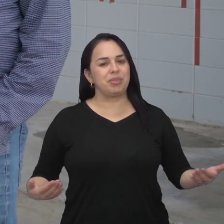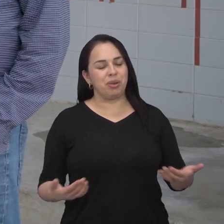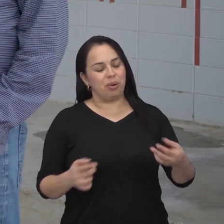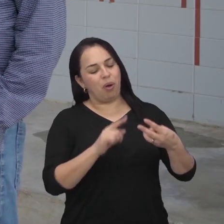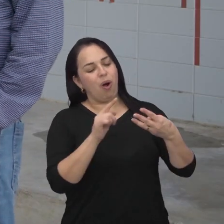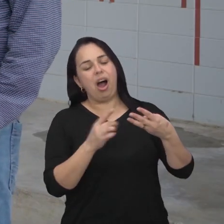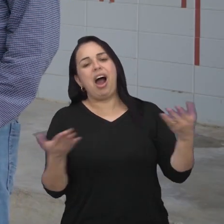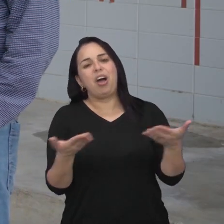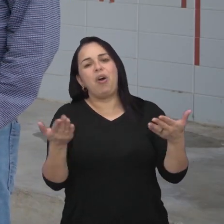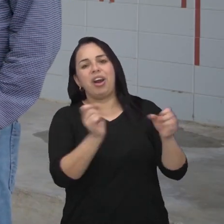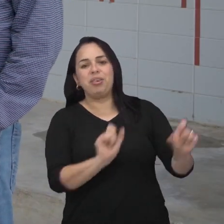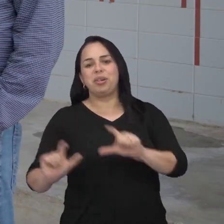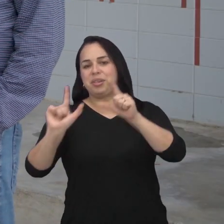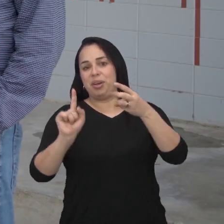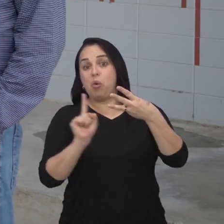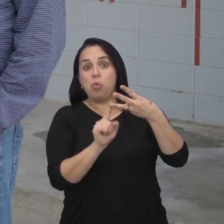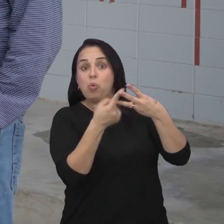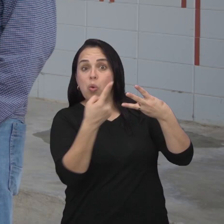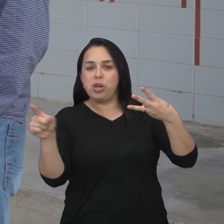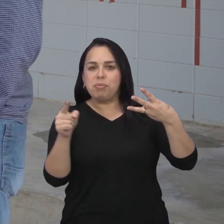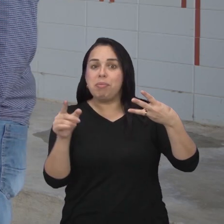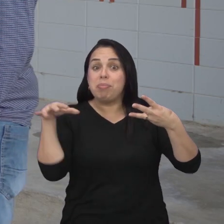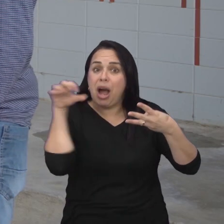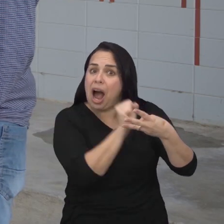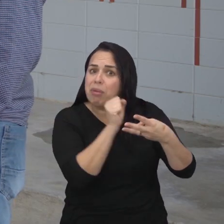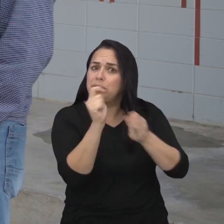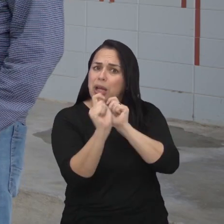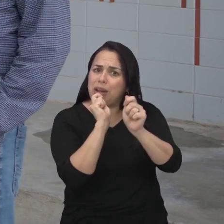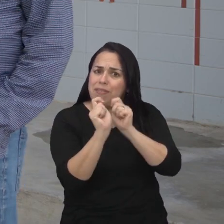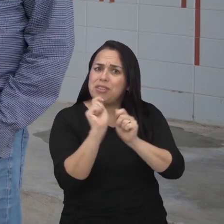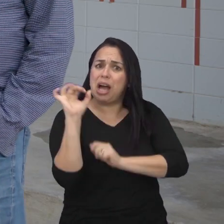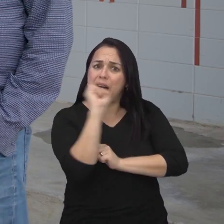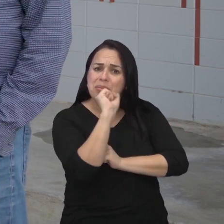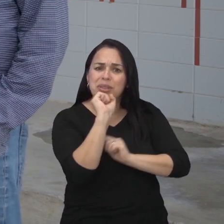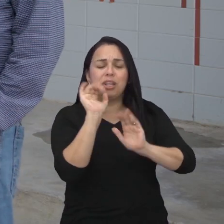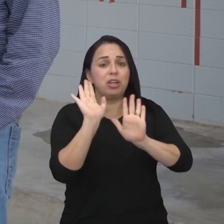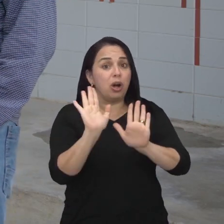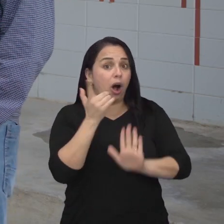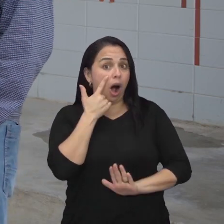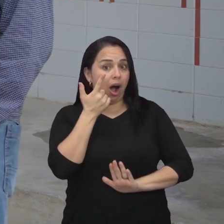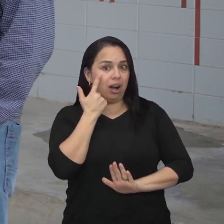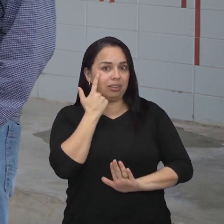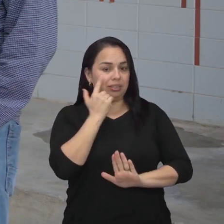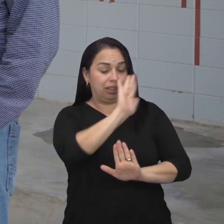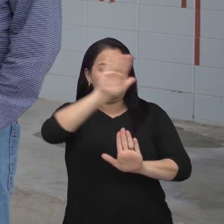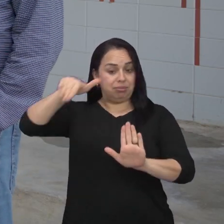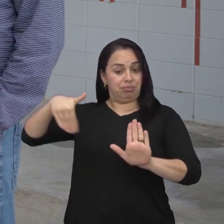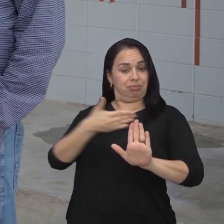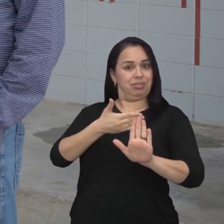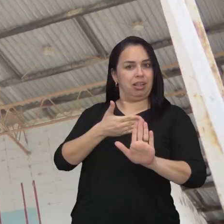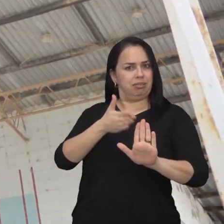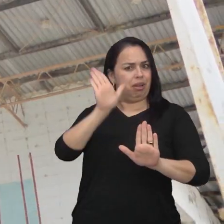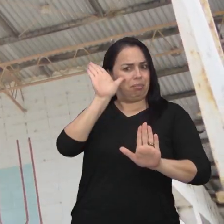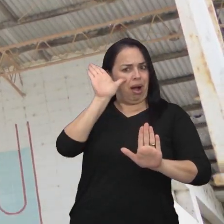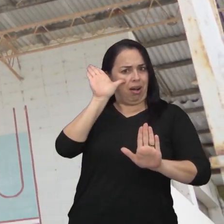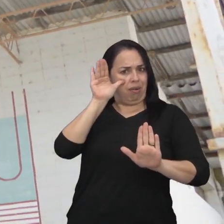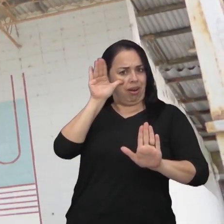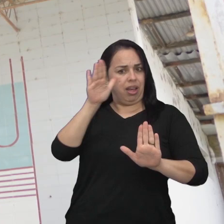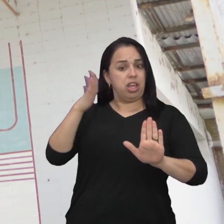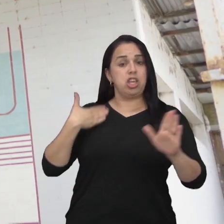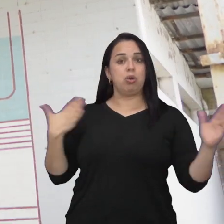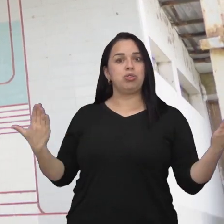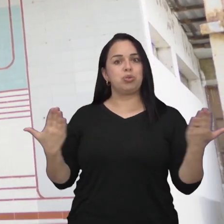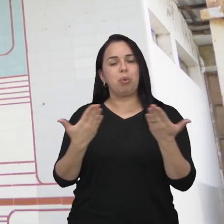Último bloco do Entrevistas, passa muito rápido, né, Ademir? Muito rápido. E olha só, aqui atrás temos uma curiosidade, eu